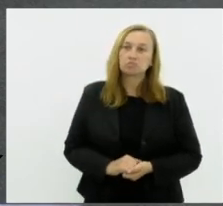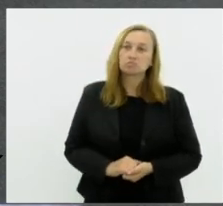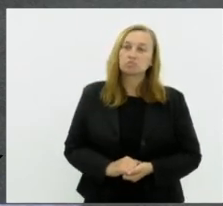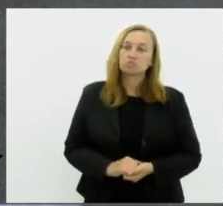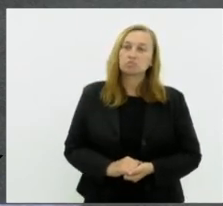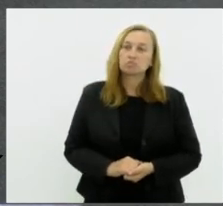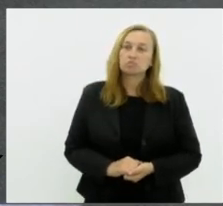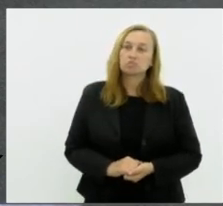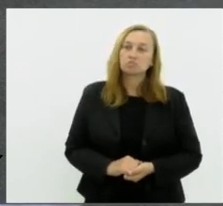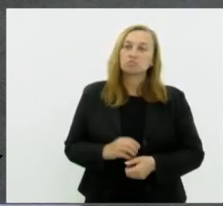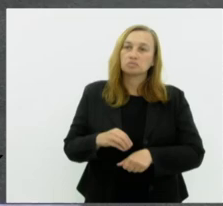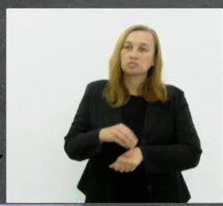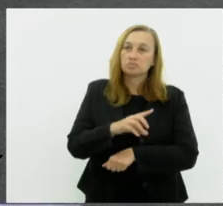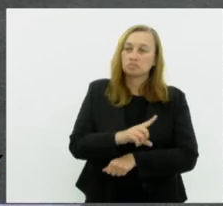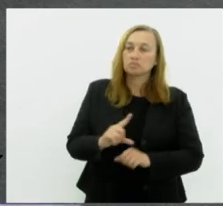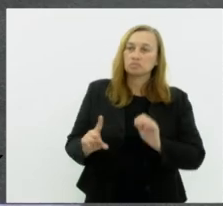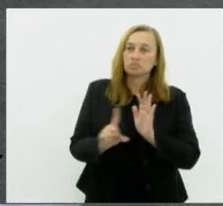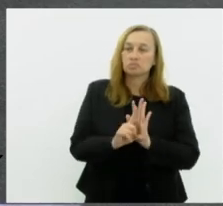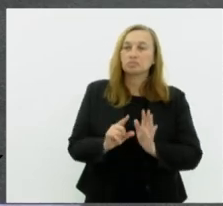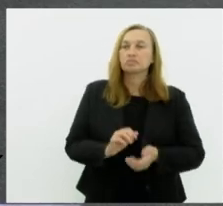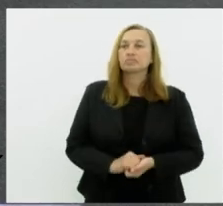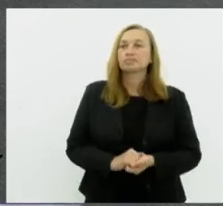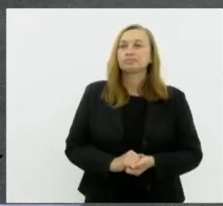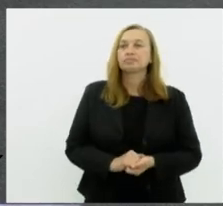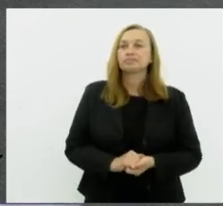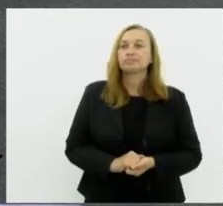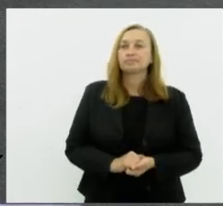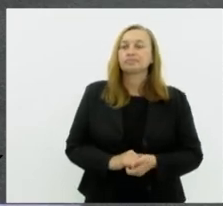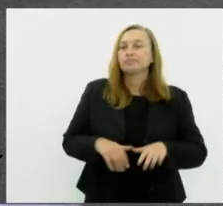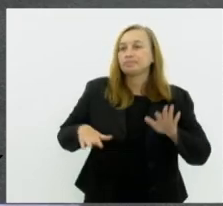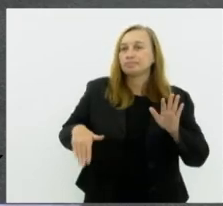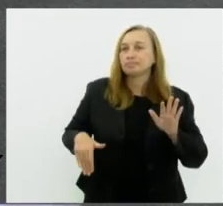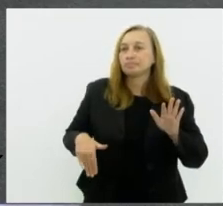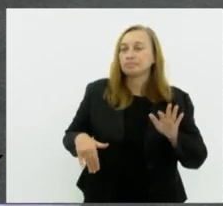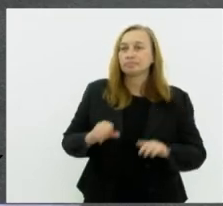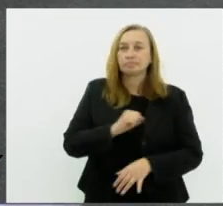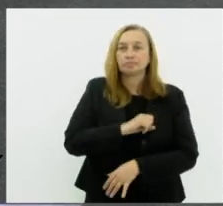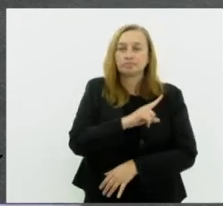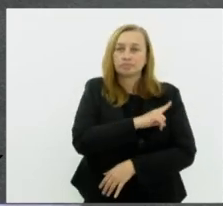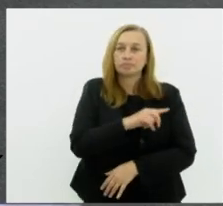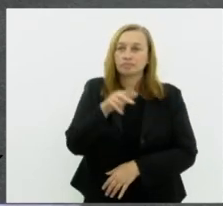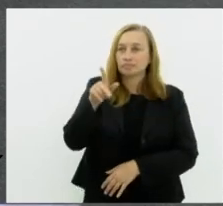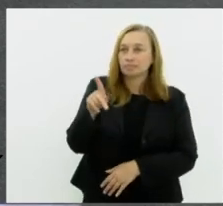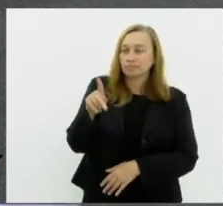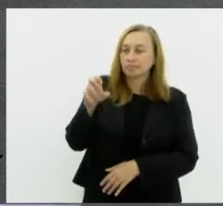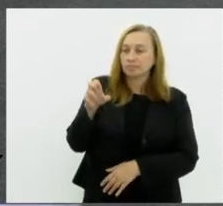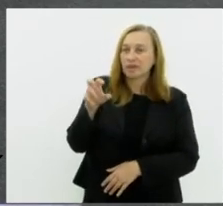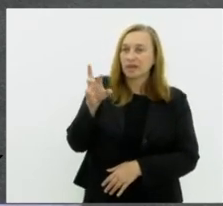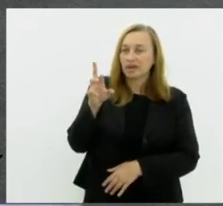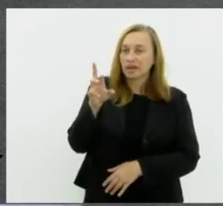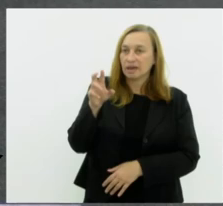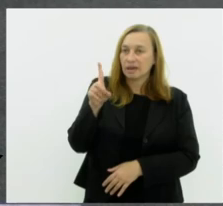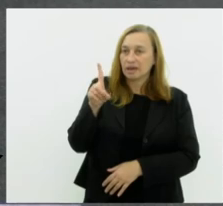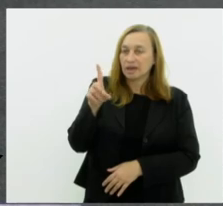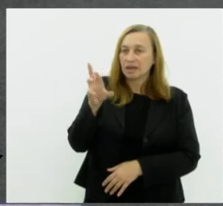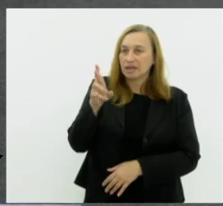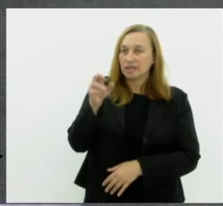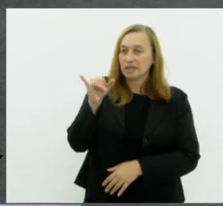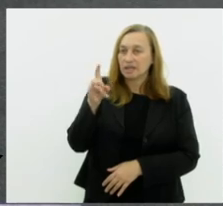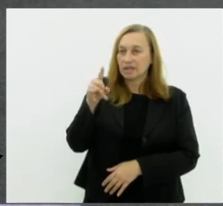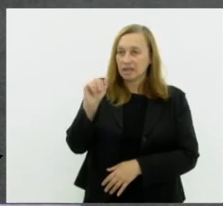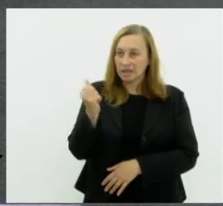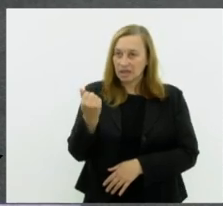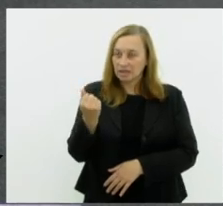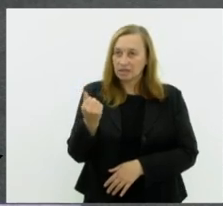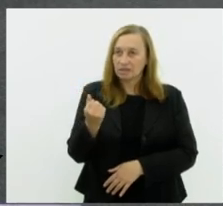importante indicação legislativa que trata da Praia das Pedrinhas. É uma reivindicação dos pescadores locais, né, que